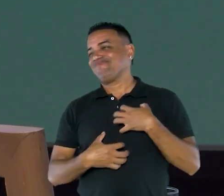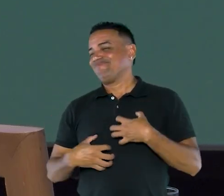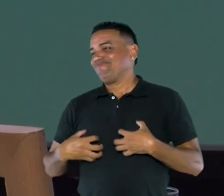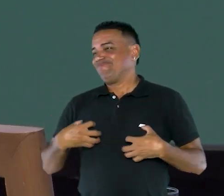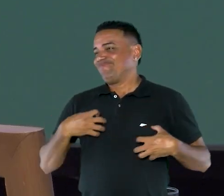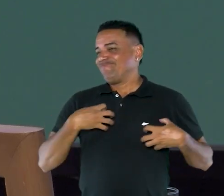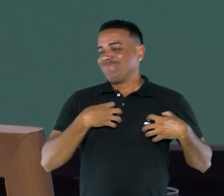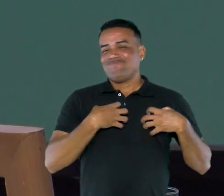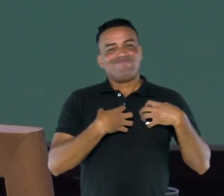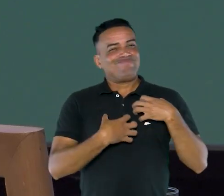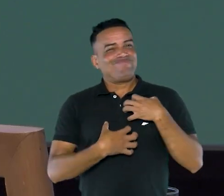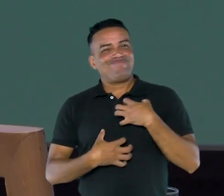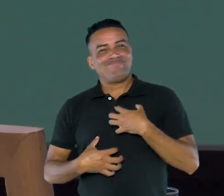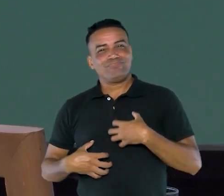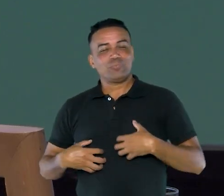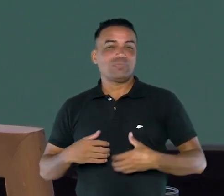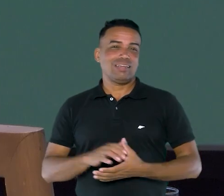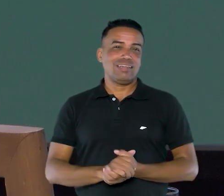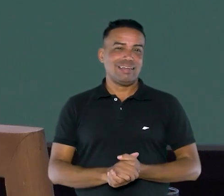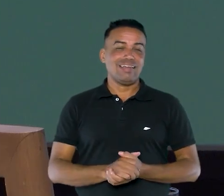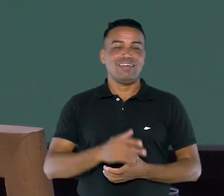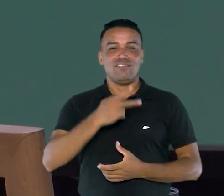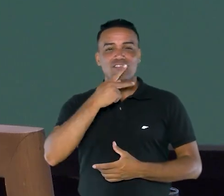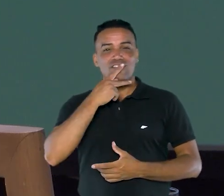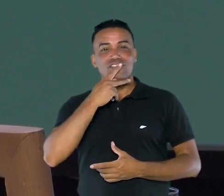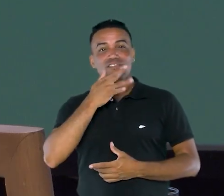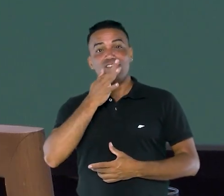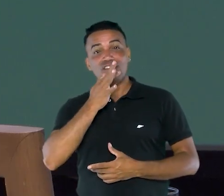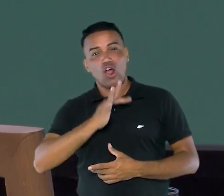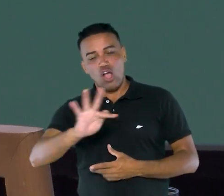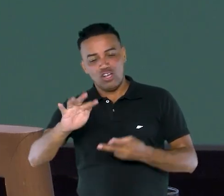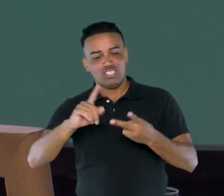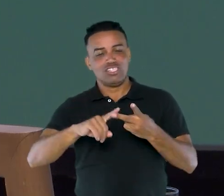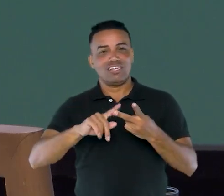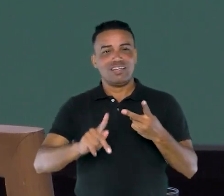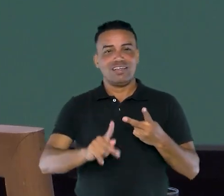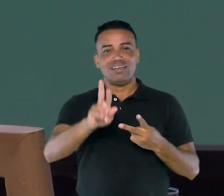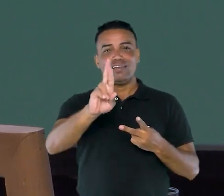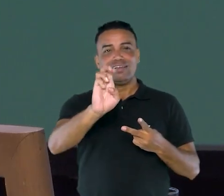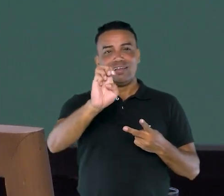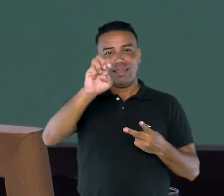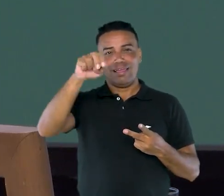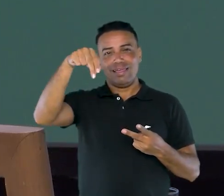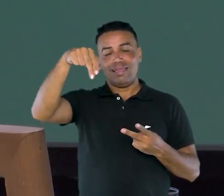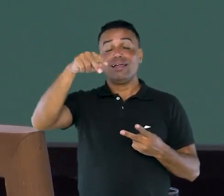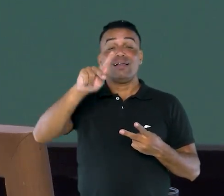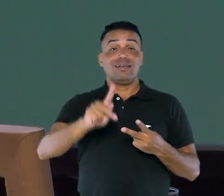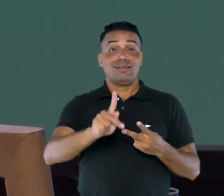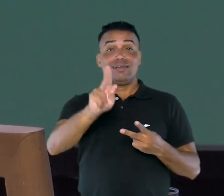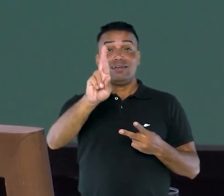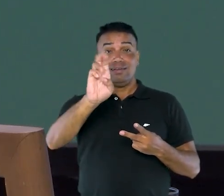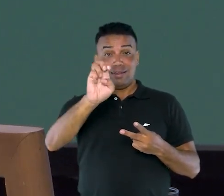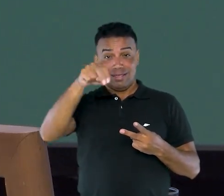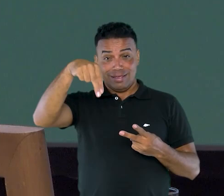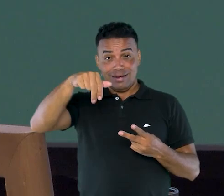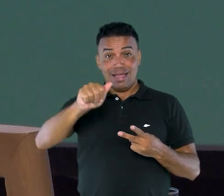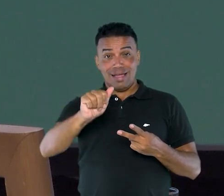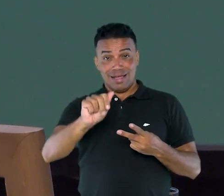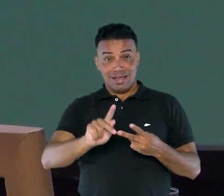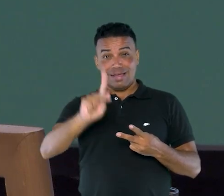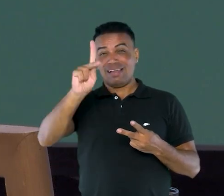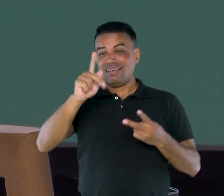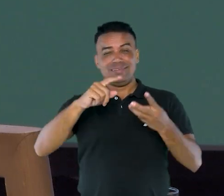na civilização. Freud, Krenak, Schopenhauer, o Bruno Latour, o Viveiros,